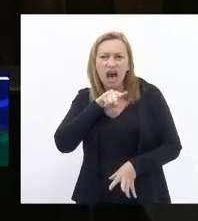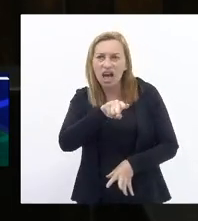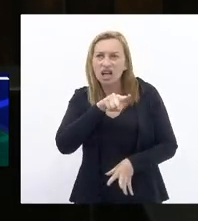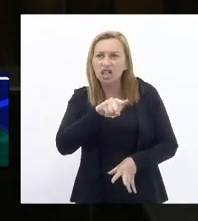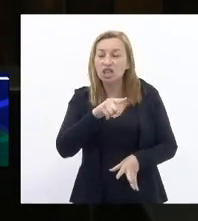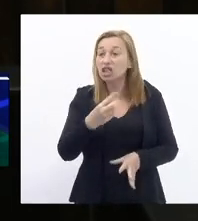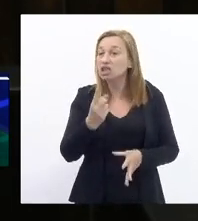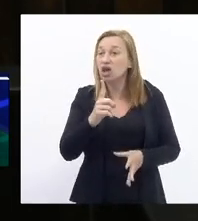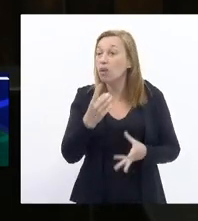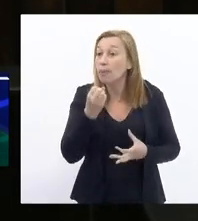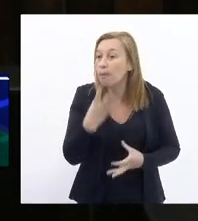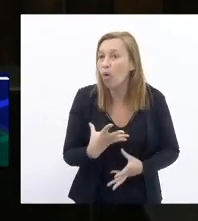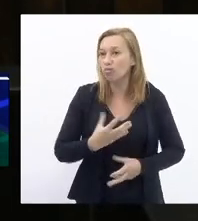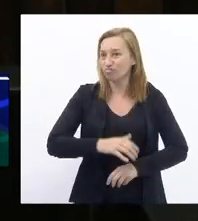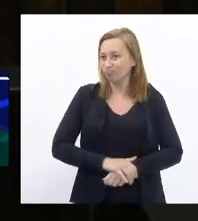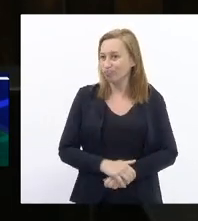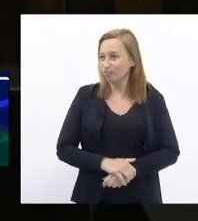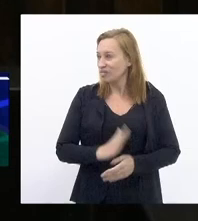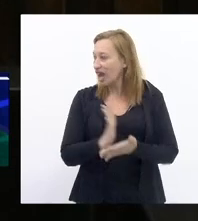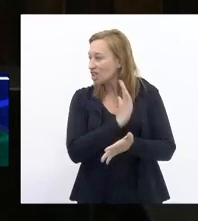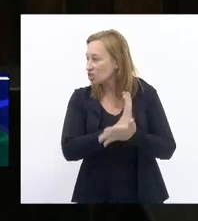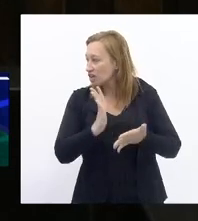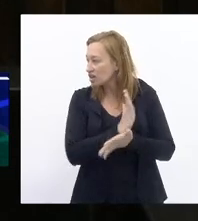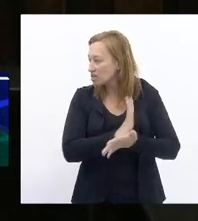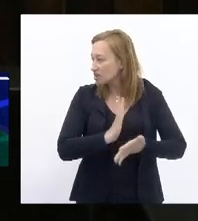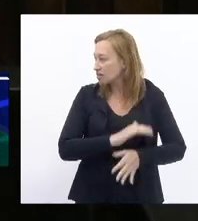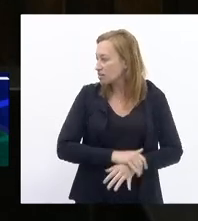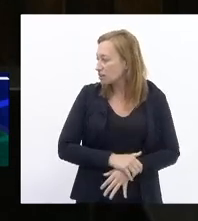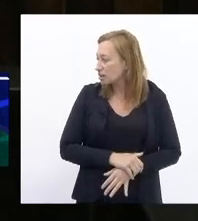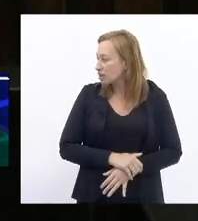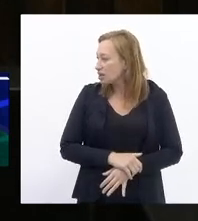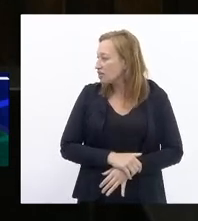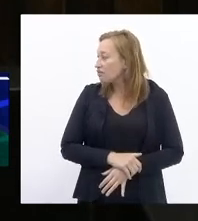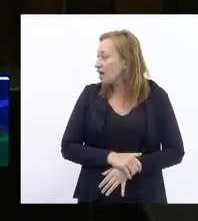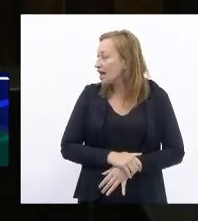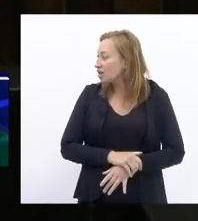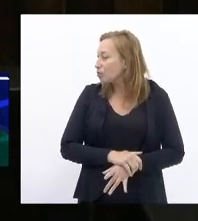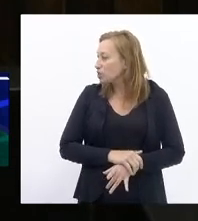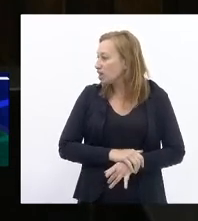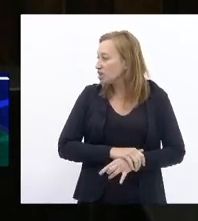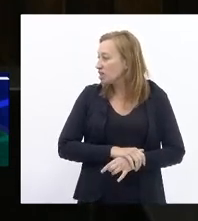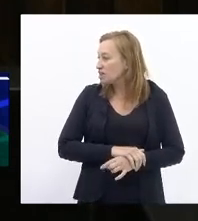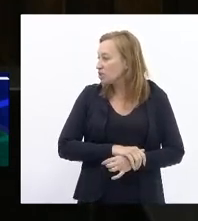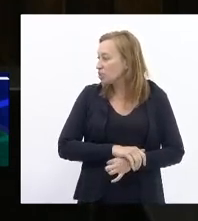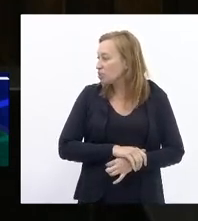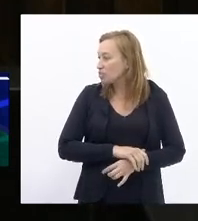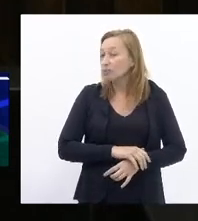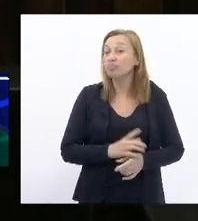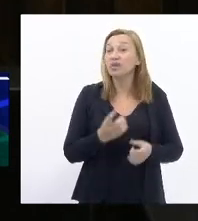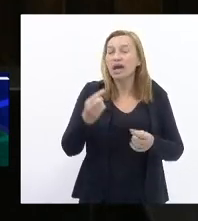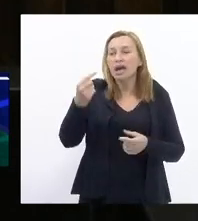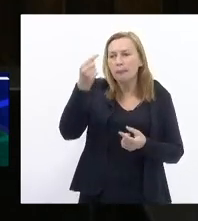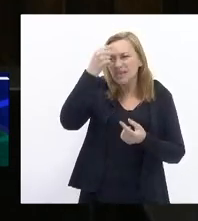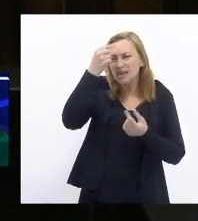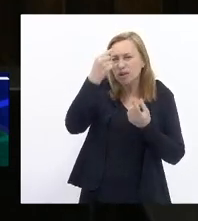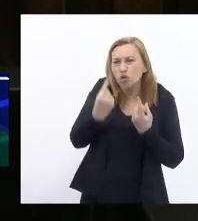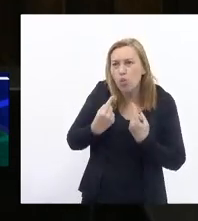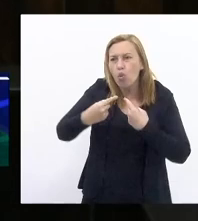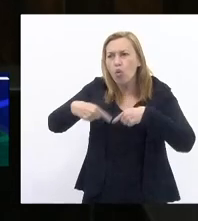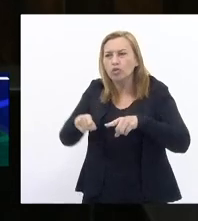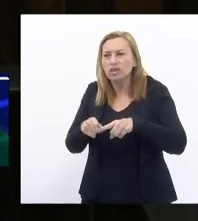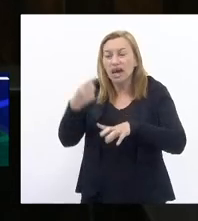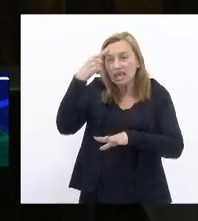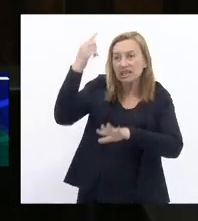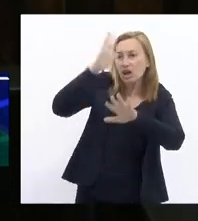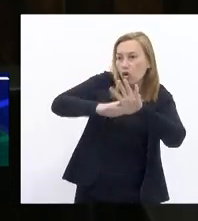não prestam, na maioria das vezes. O aluno que se coloca contrário ao pensamento